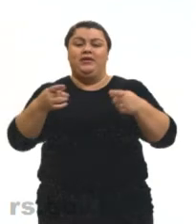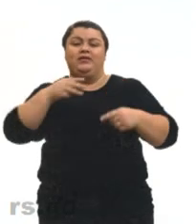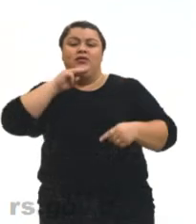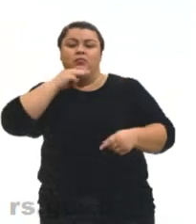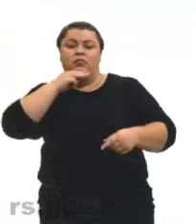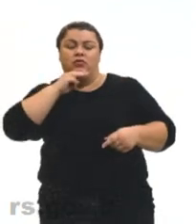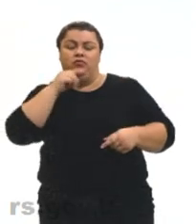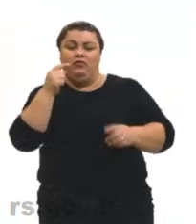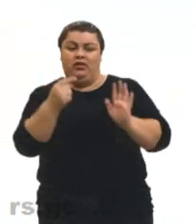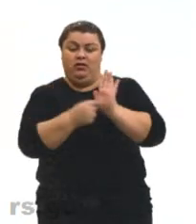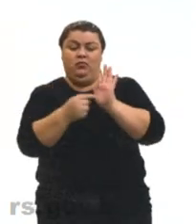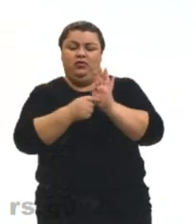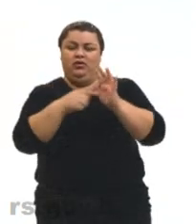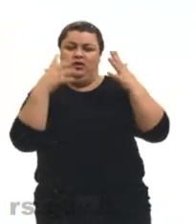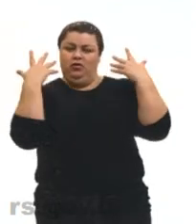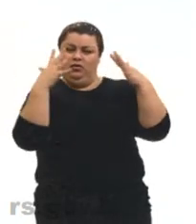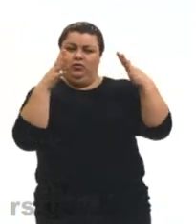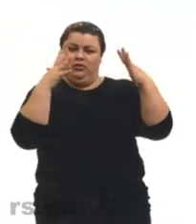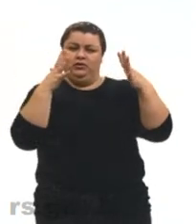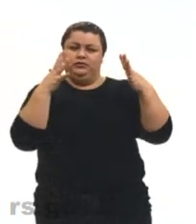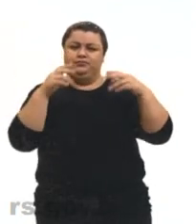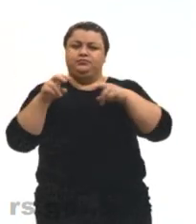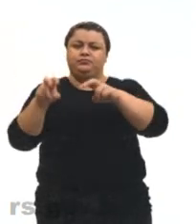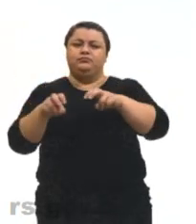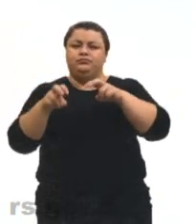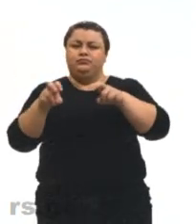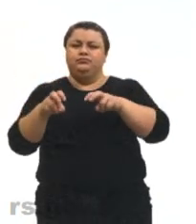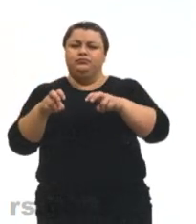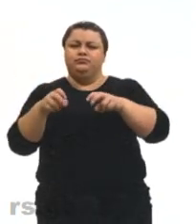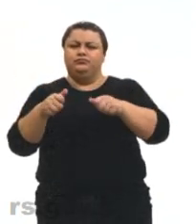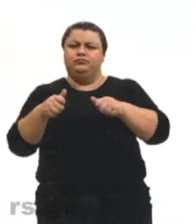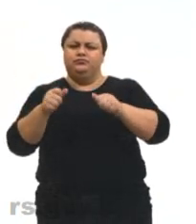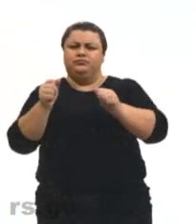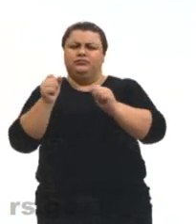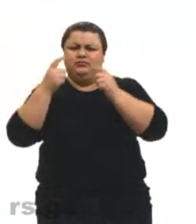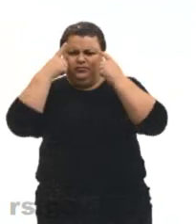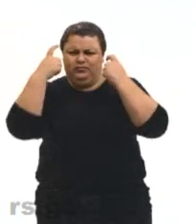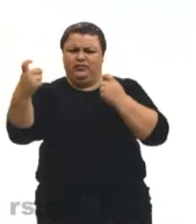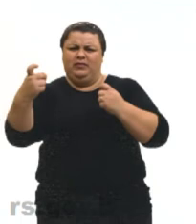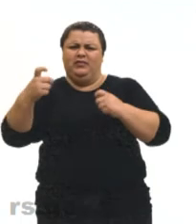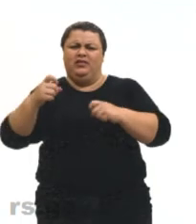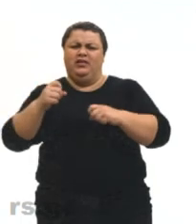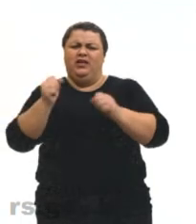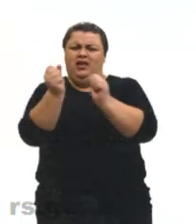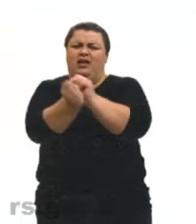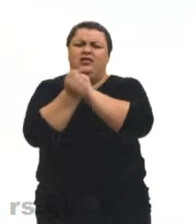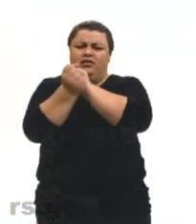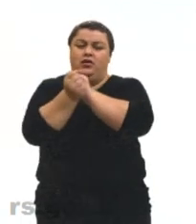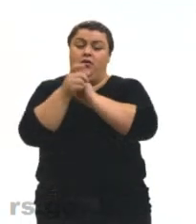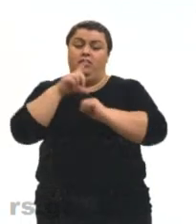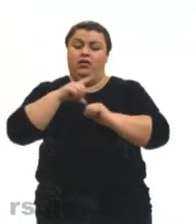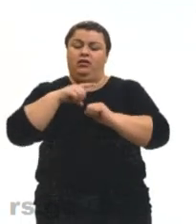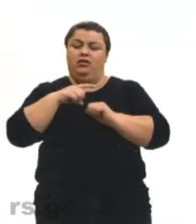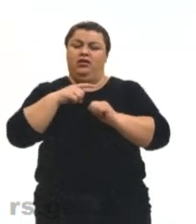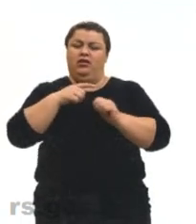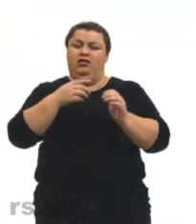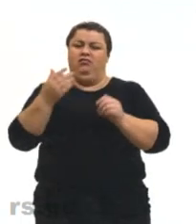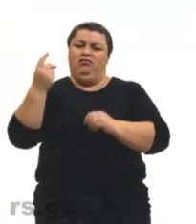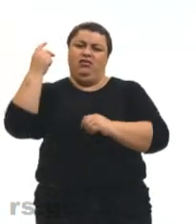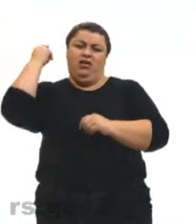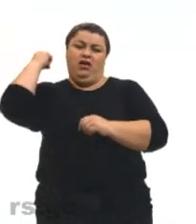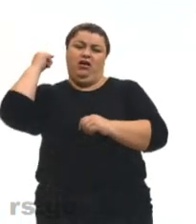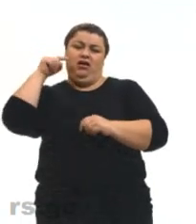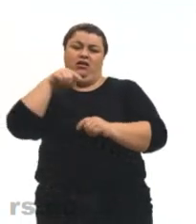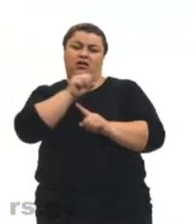que as homenagens a colonização a violência escravidão Elas têm lugar no passado que a nossa